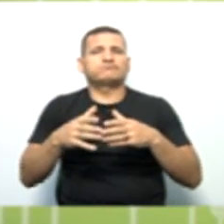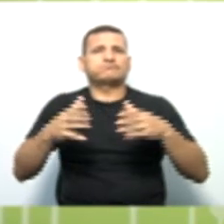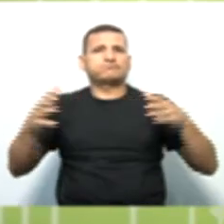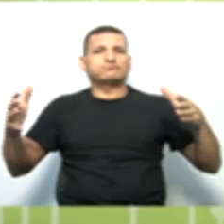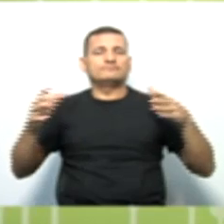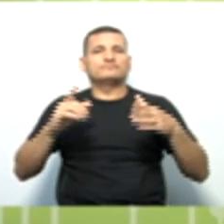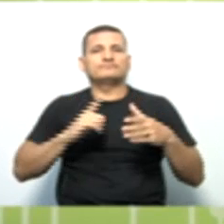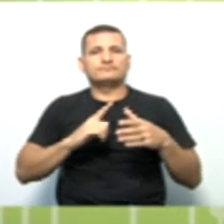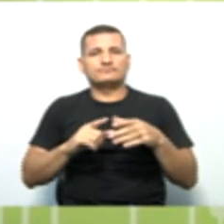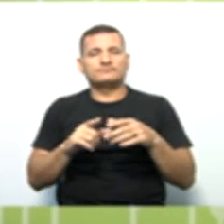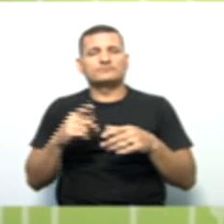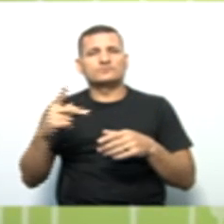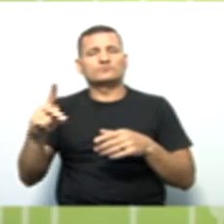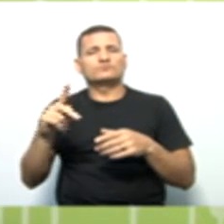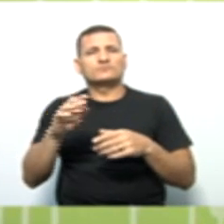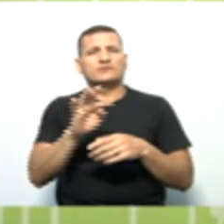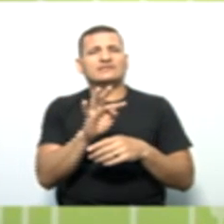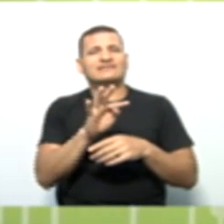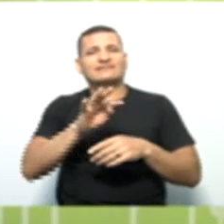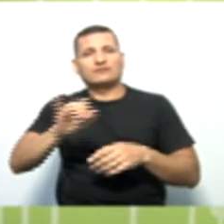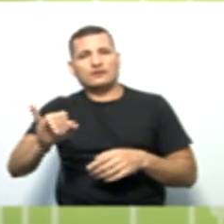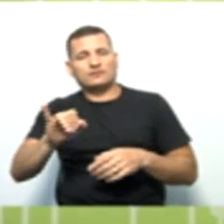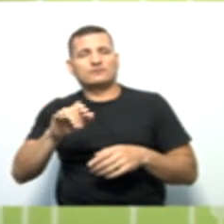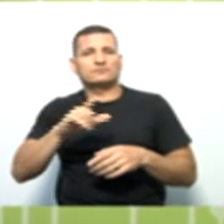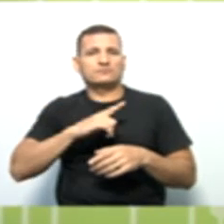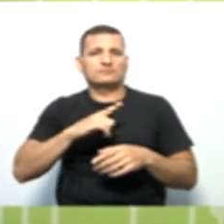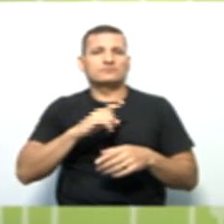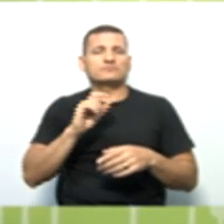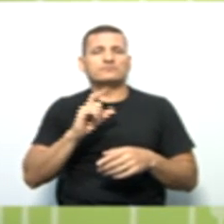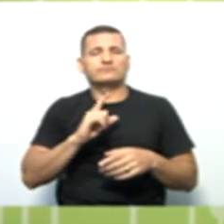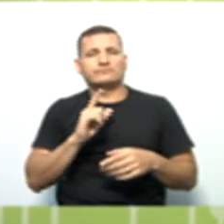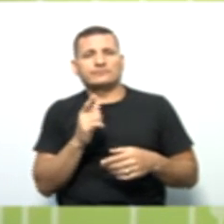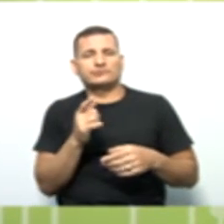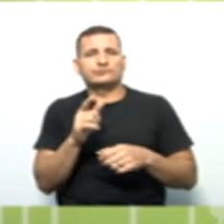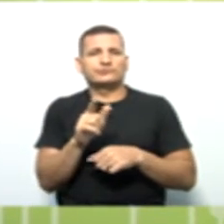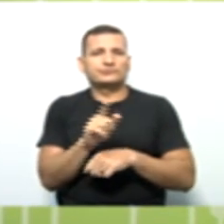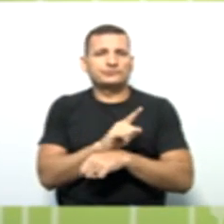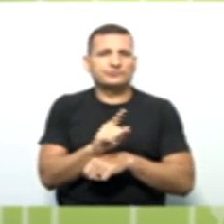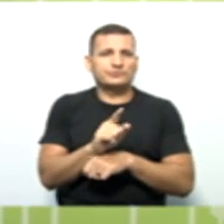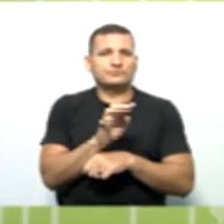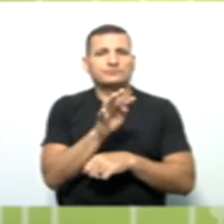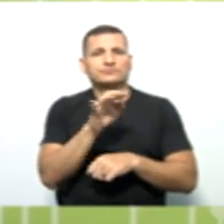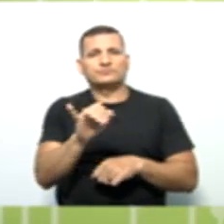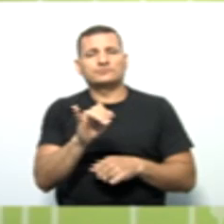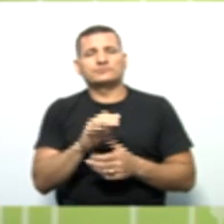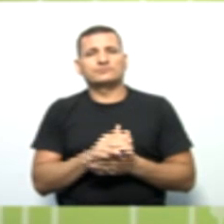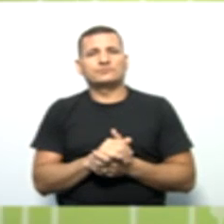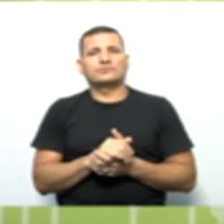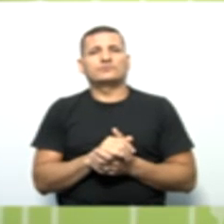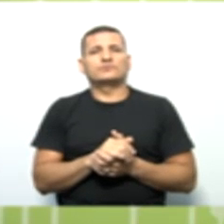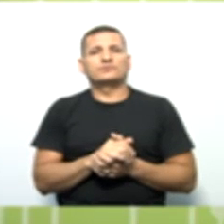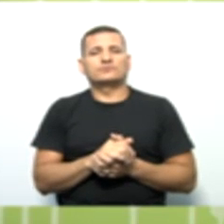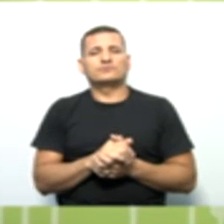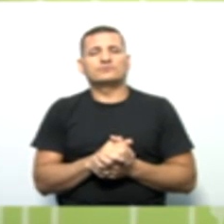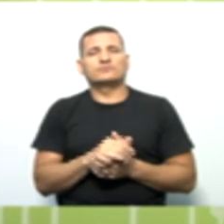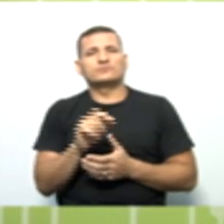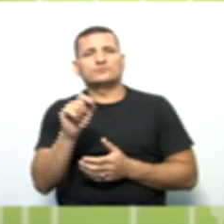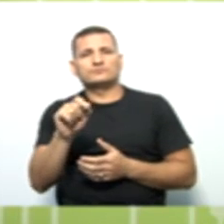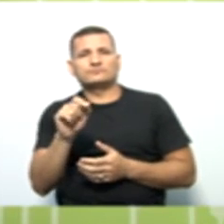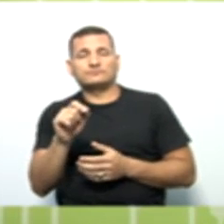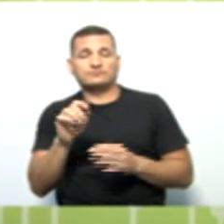definição da sua área de TI, aí entra parte de gestão de TI, governança de TI, em que